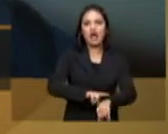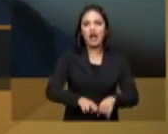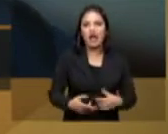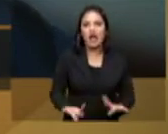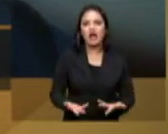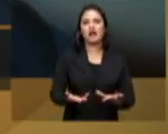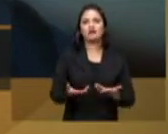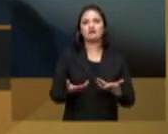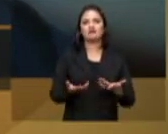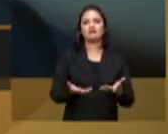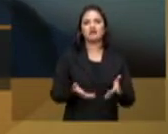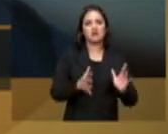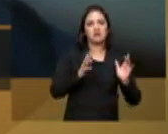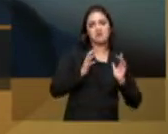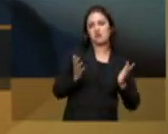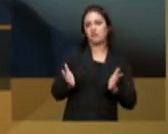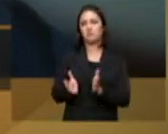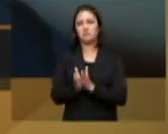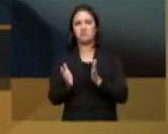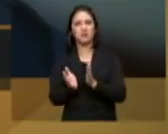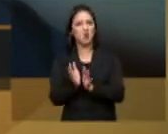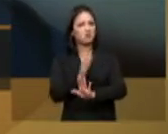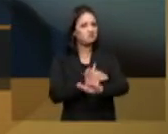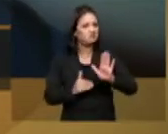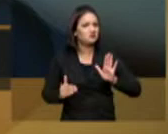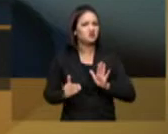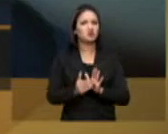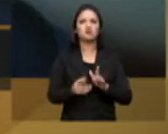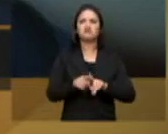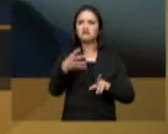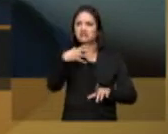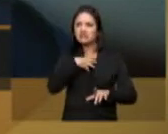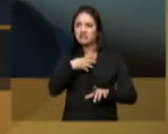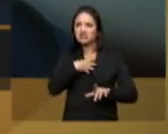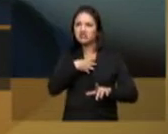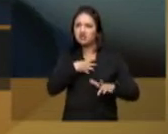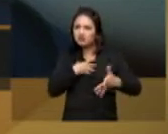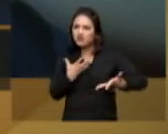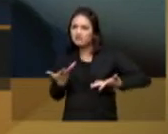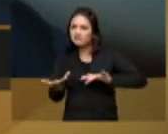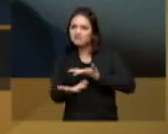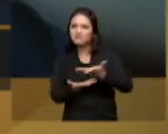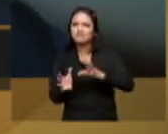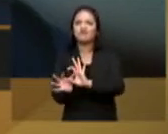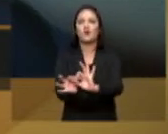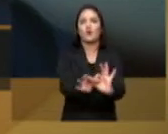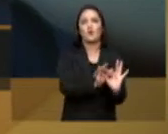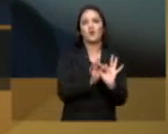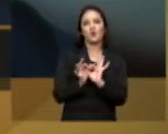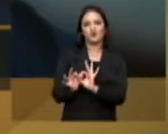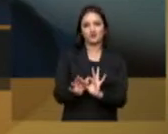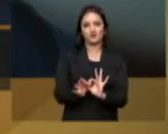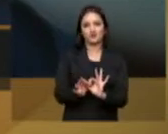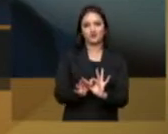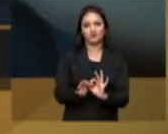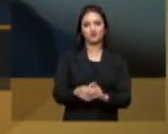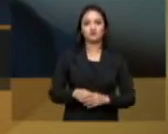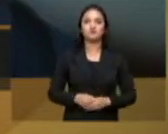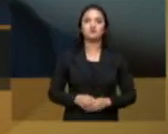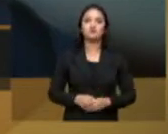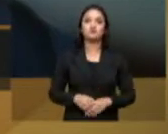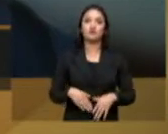as classes sociais e de todos os sentimentos. Se há razão para se ter uma